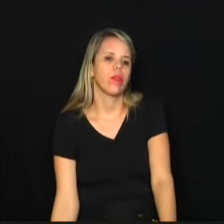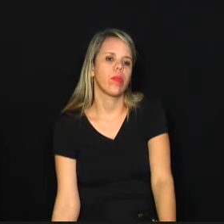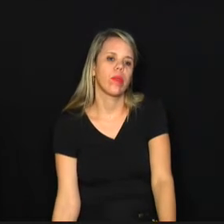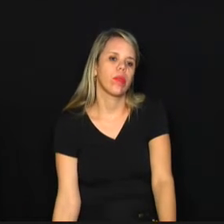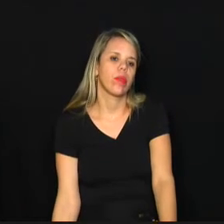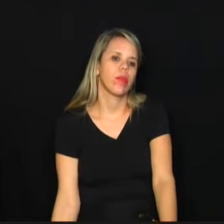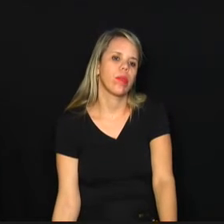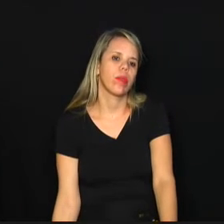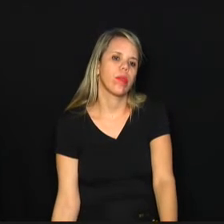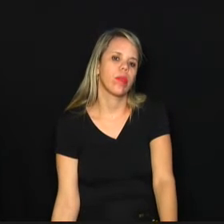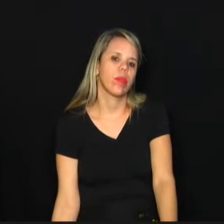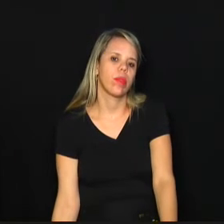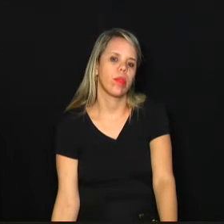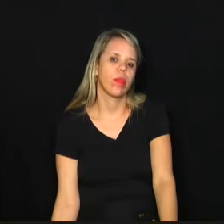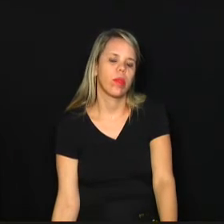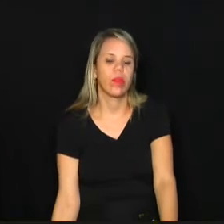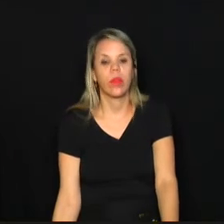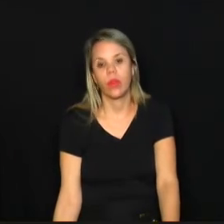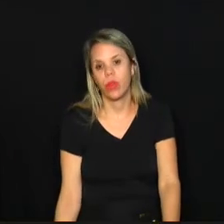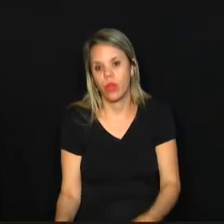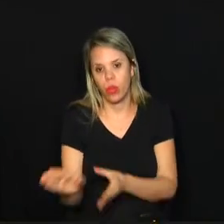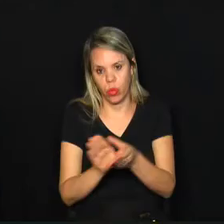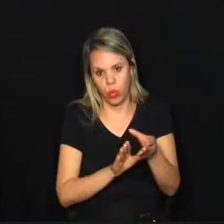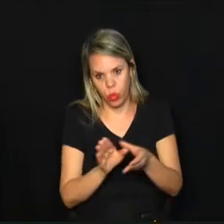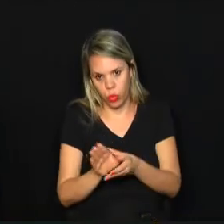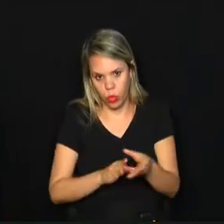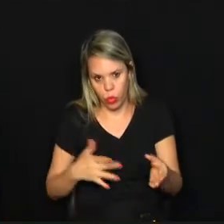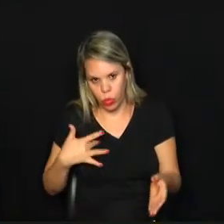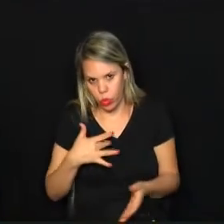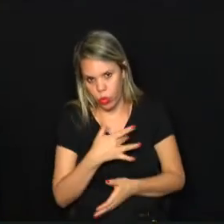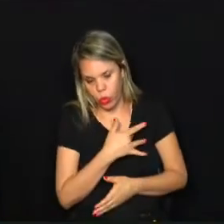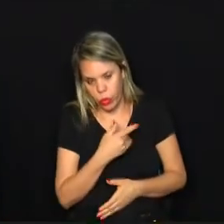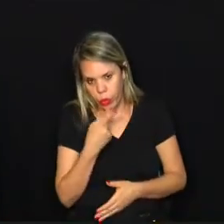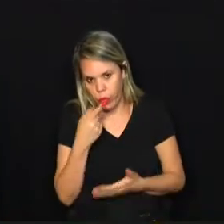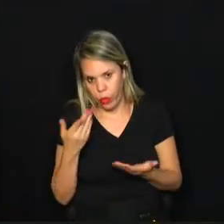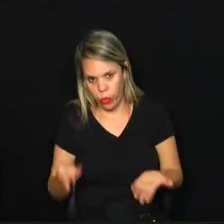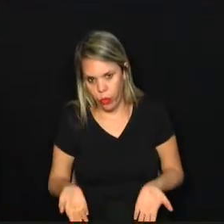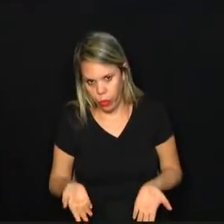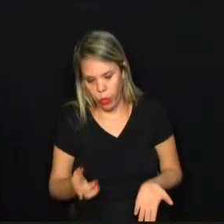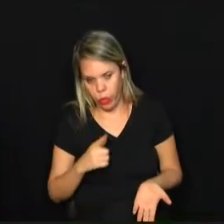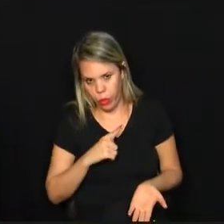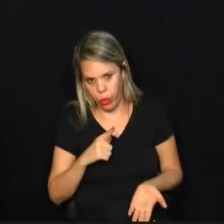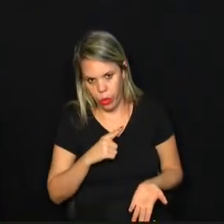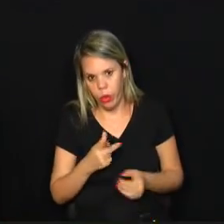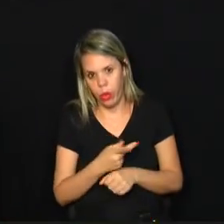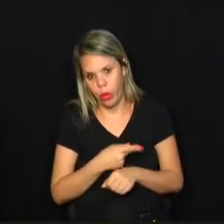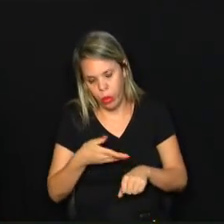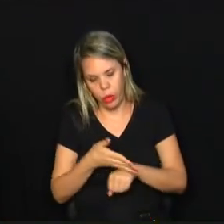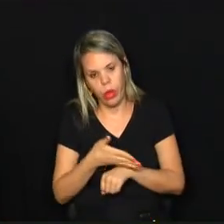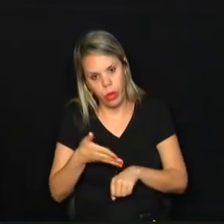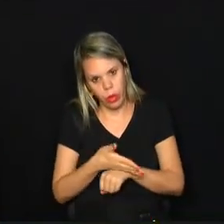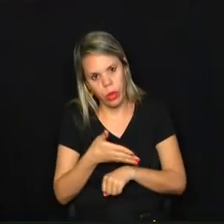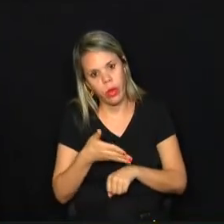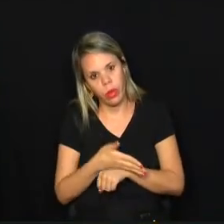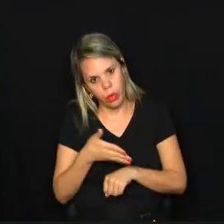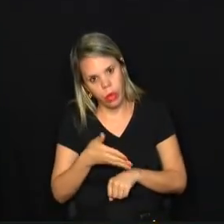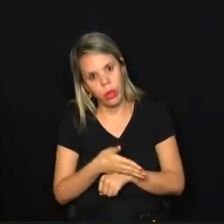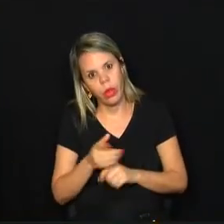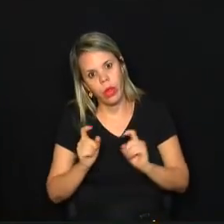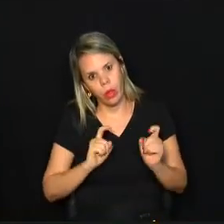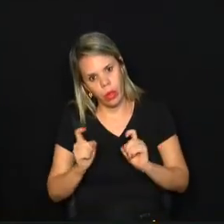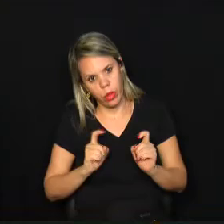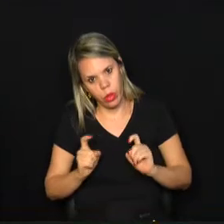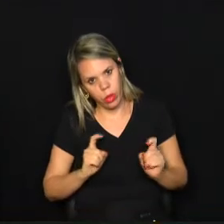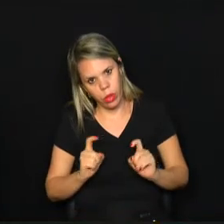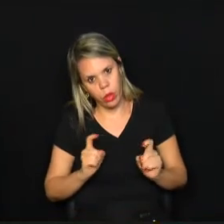Deixa eu ver se alguma coisa... O Conselho Municipal de Saúde, que foi dito aqui, nós temos procurado participar do Conselho com todo o